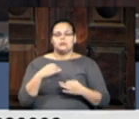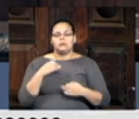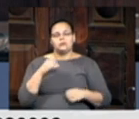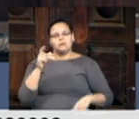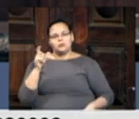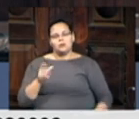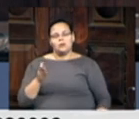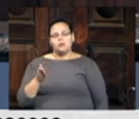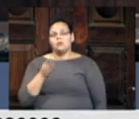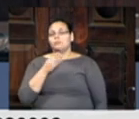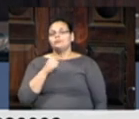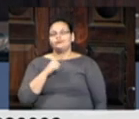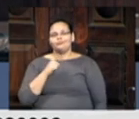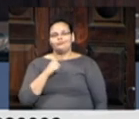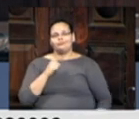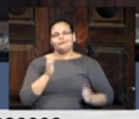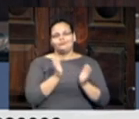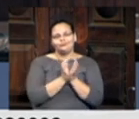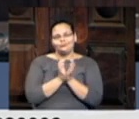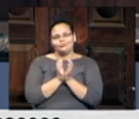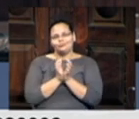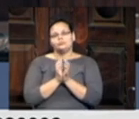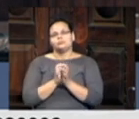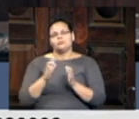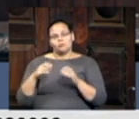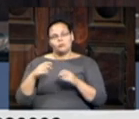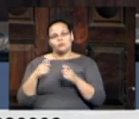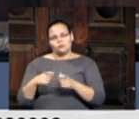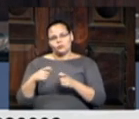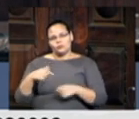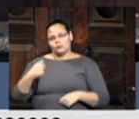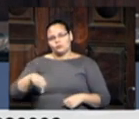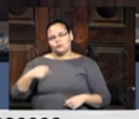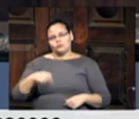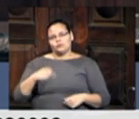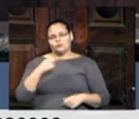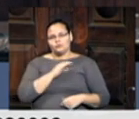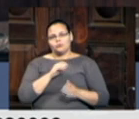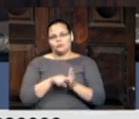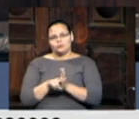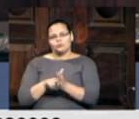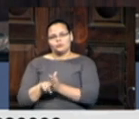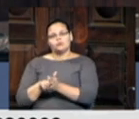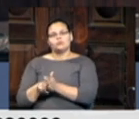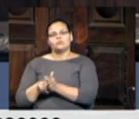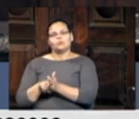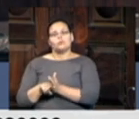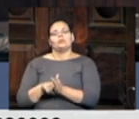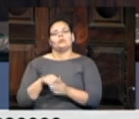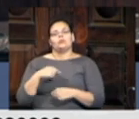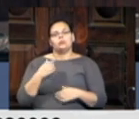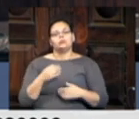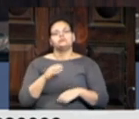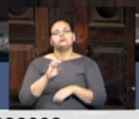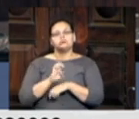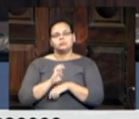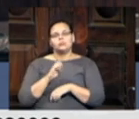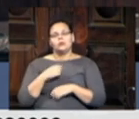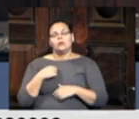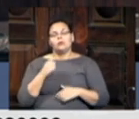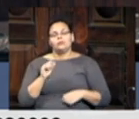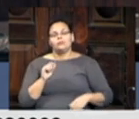tivesse uma equipe independente em Queimados fazendo a fiscalização, o estádio do Queimadão ia ser